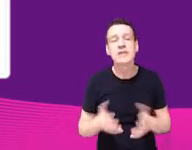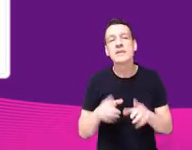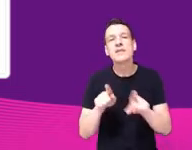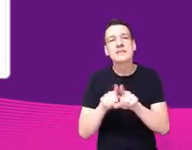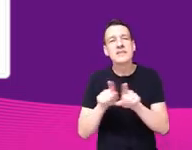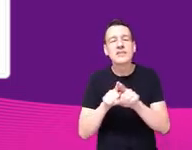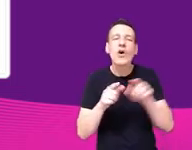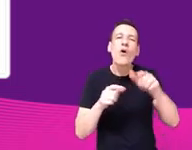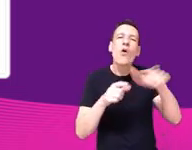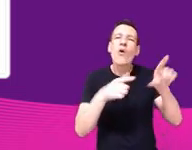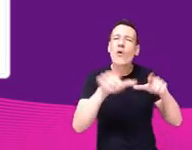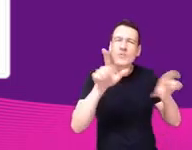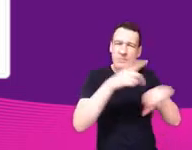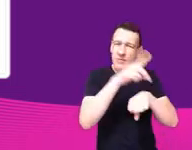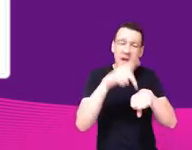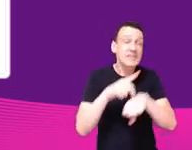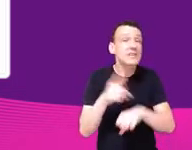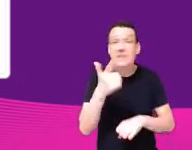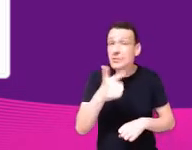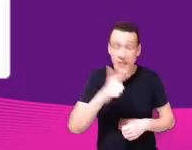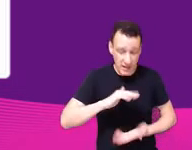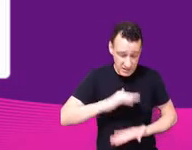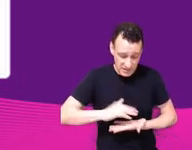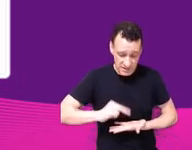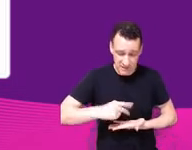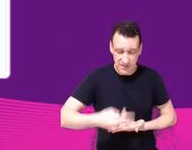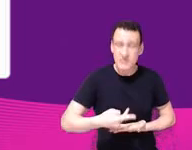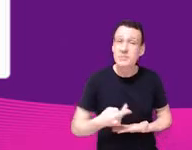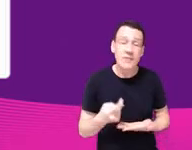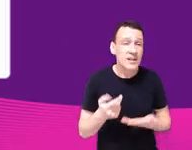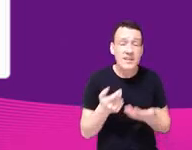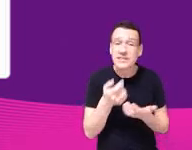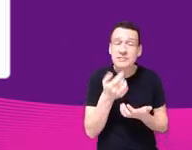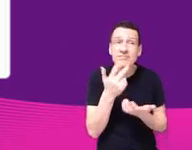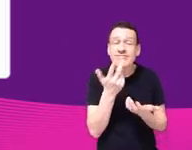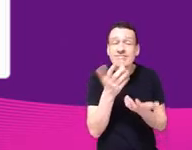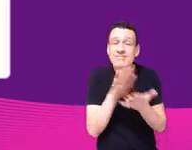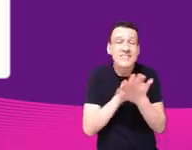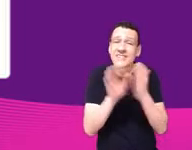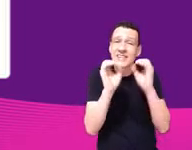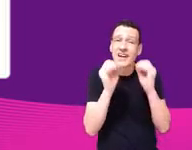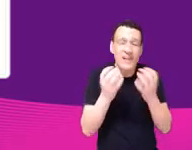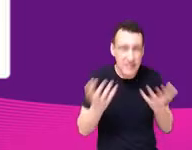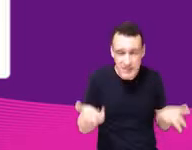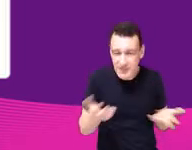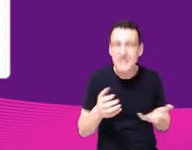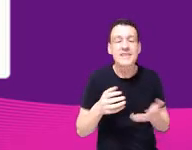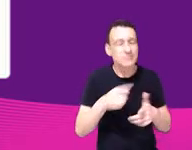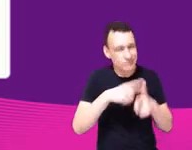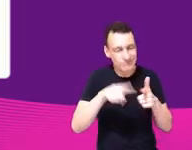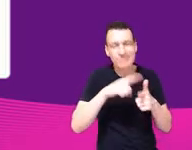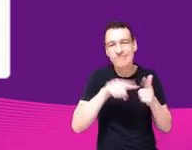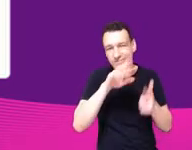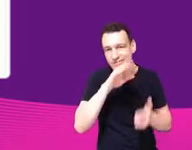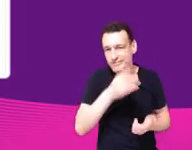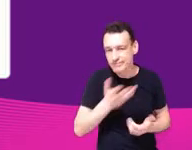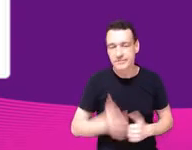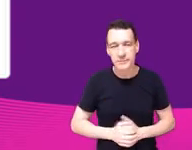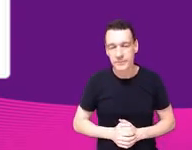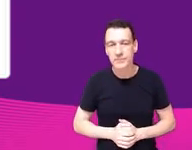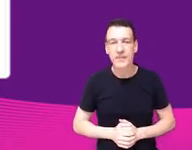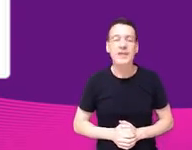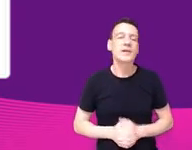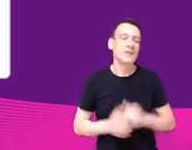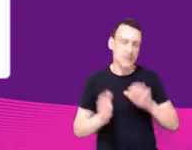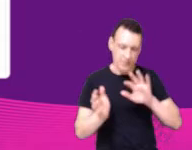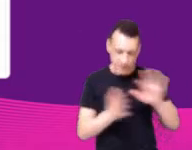praticamente não existe, mostrando a inequidade que existe nesse sistema. Por fim, aqui também do Observatório